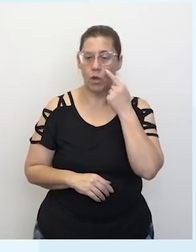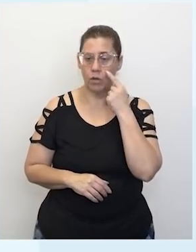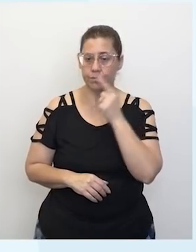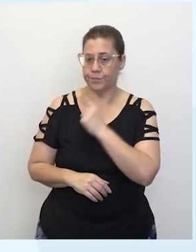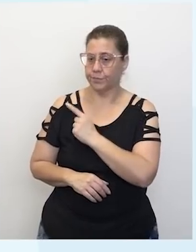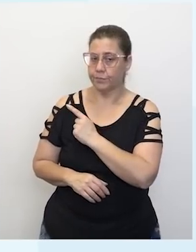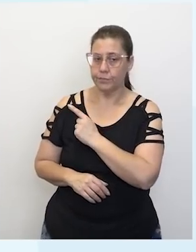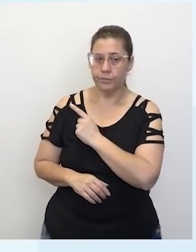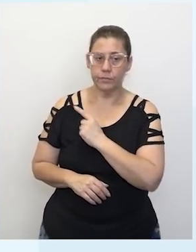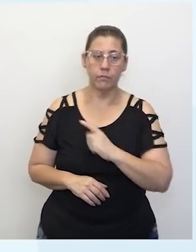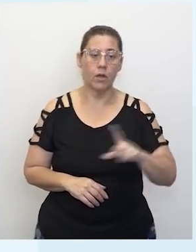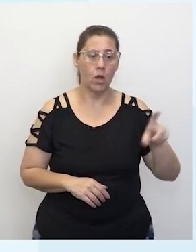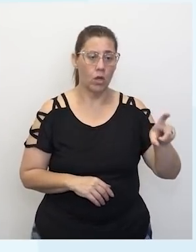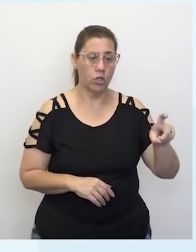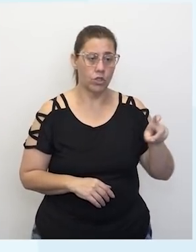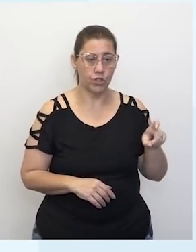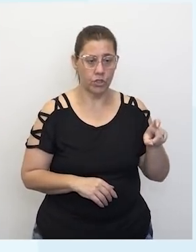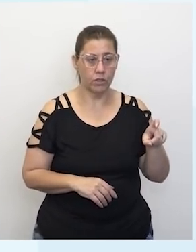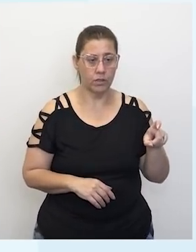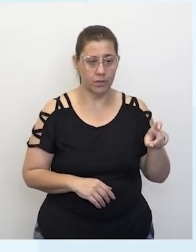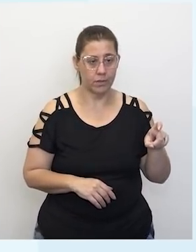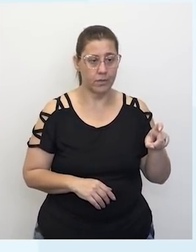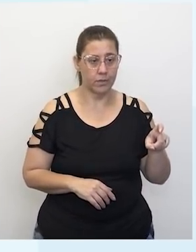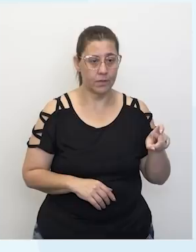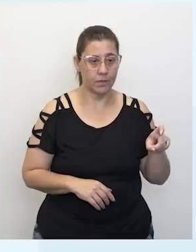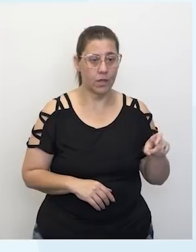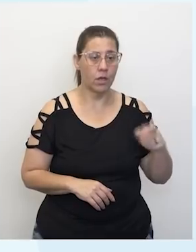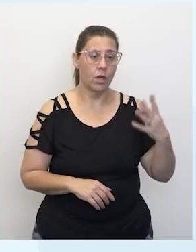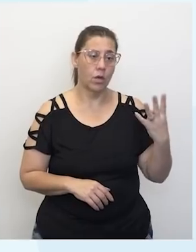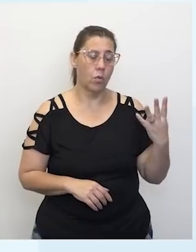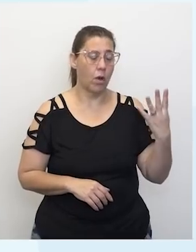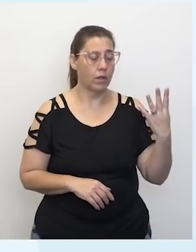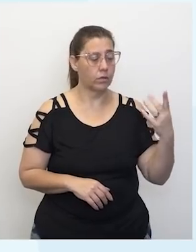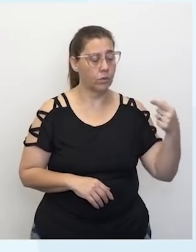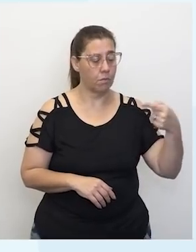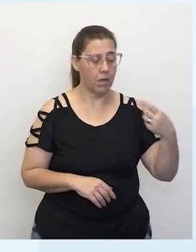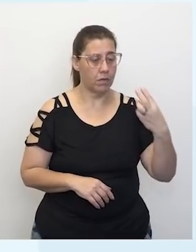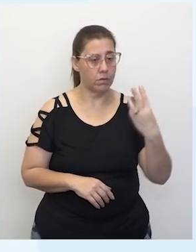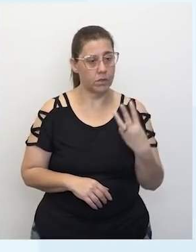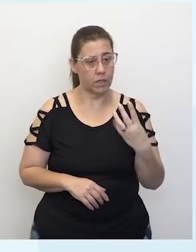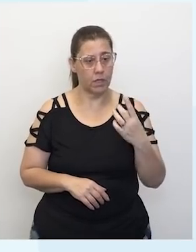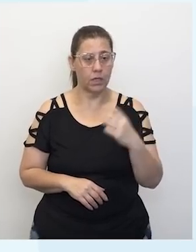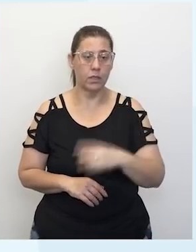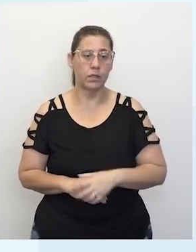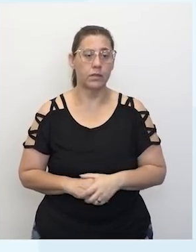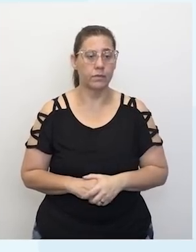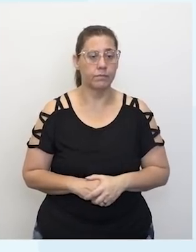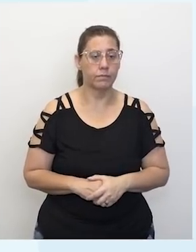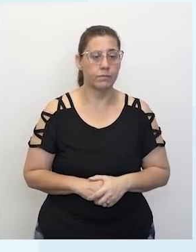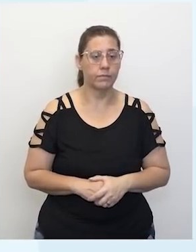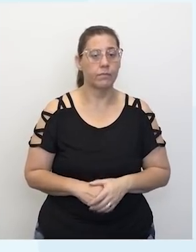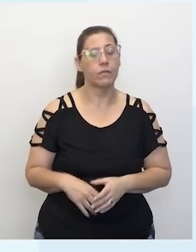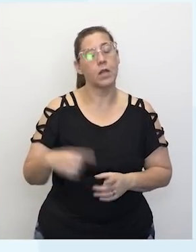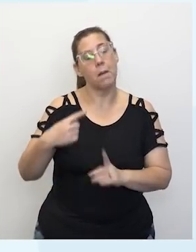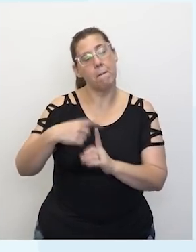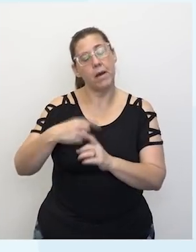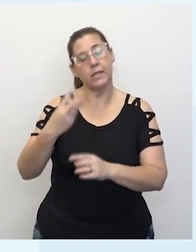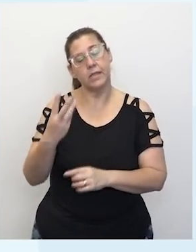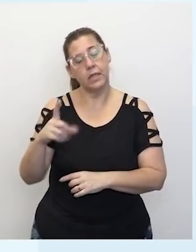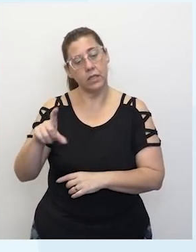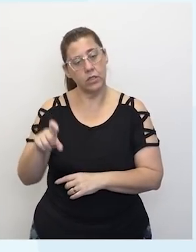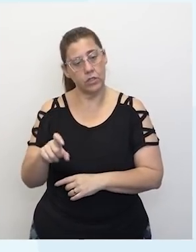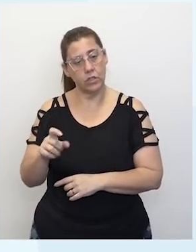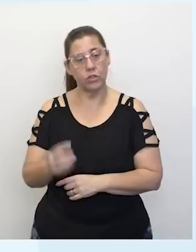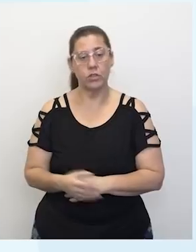vou abaixar o x e o 1, que é o 4 menos 3. O mais 2, ele vai para o outro lado, menos 2, e o mais 3x vem para